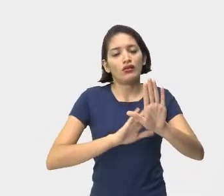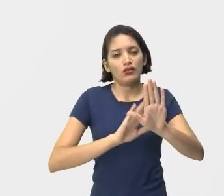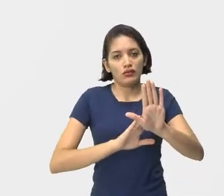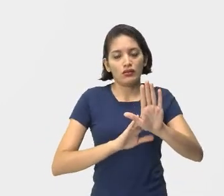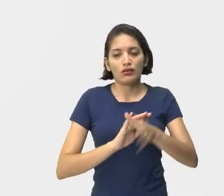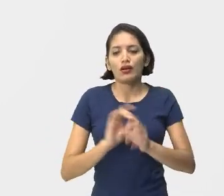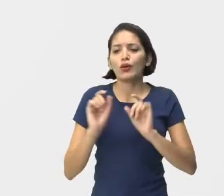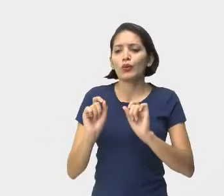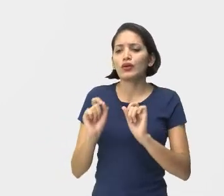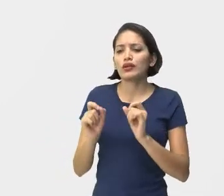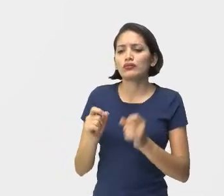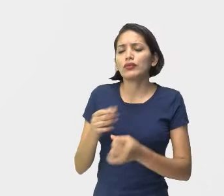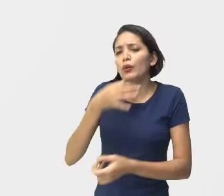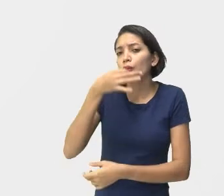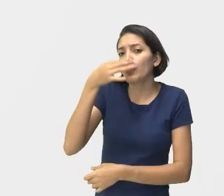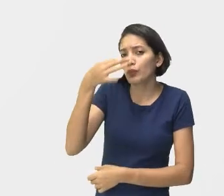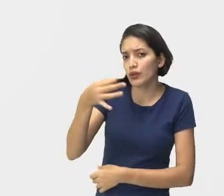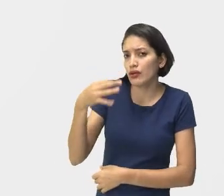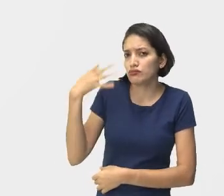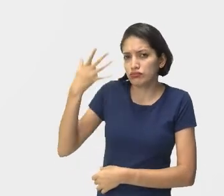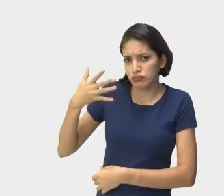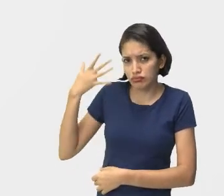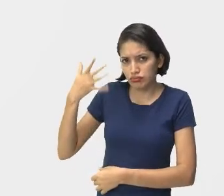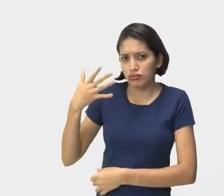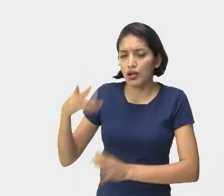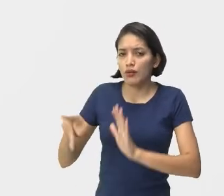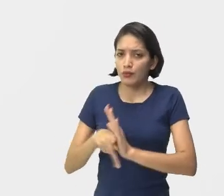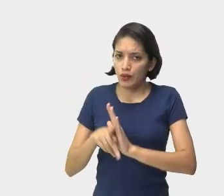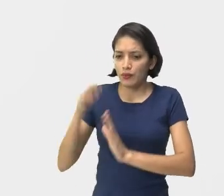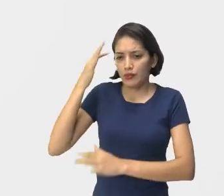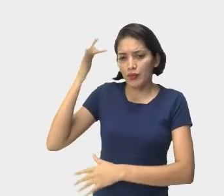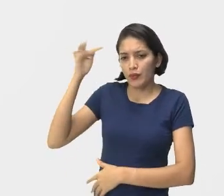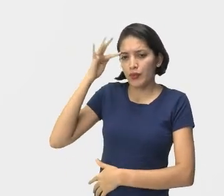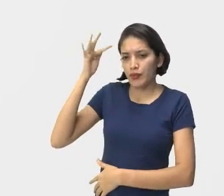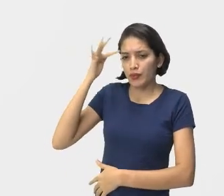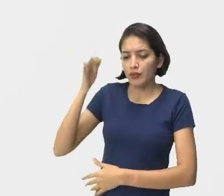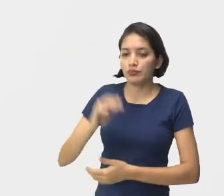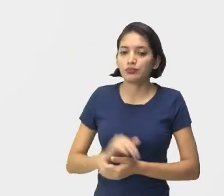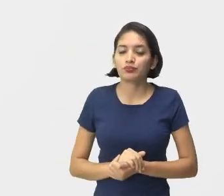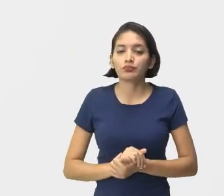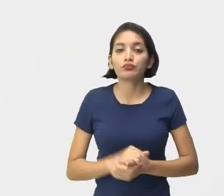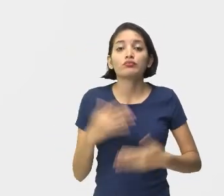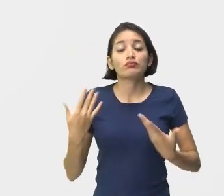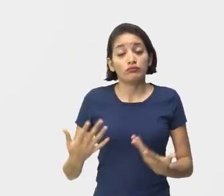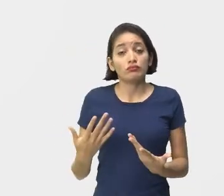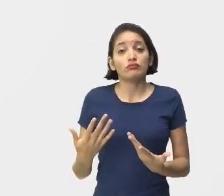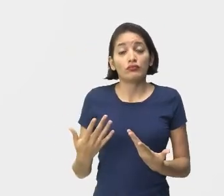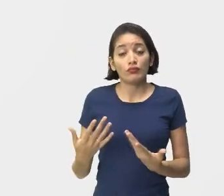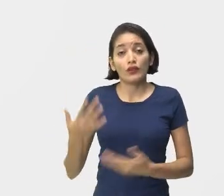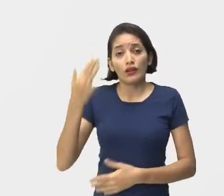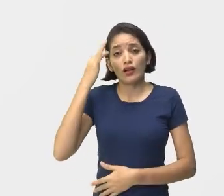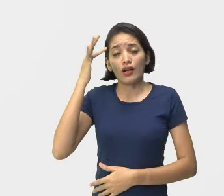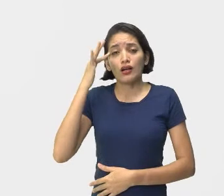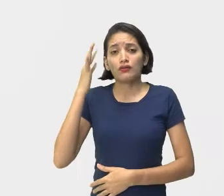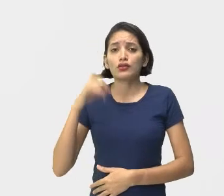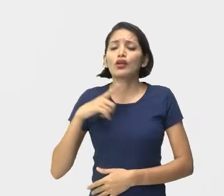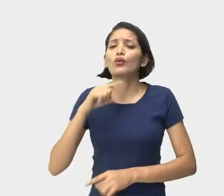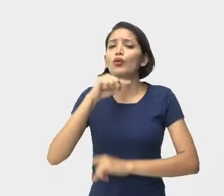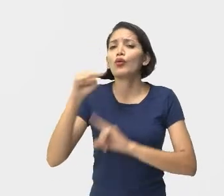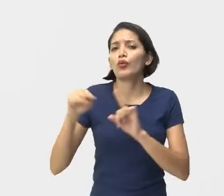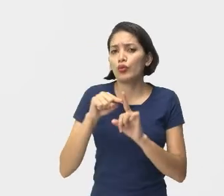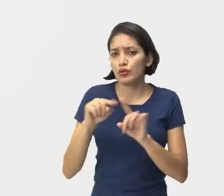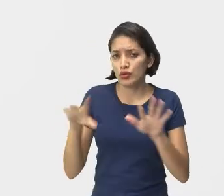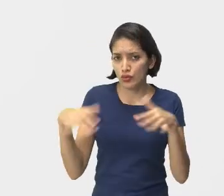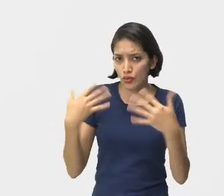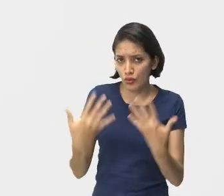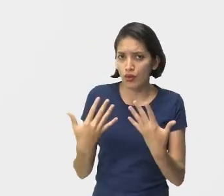ideológico é o discurso da filosofia. A filosofia, então, ela tem essa missão, né,